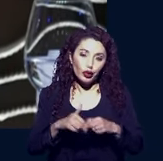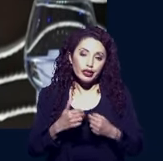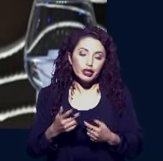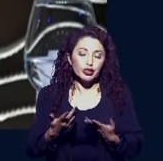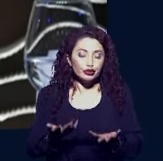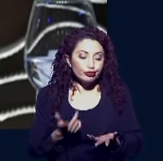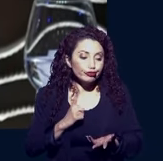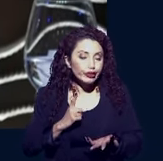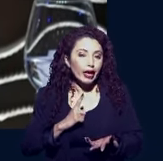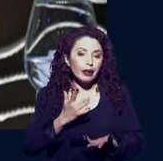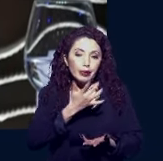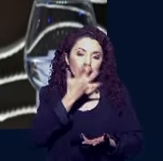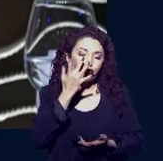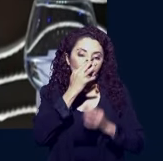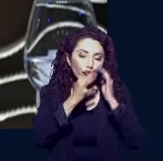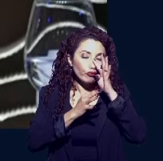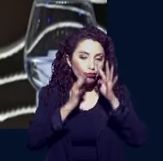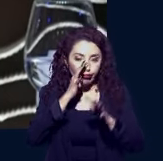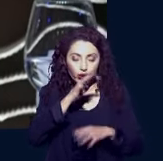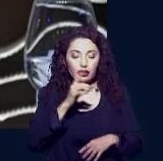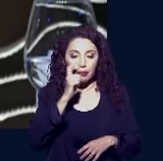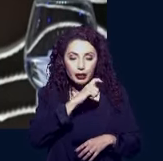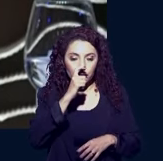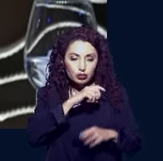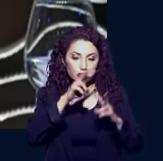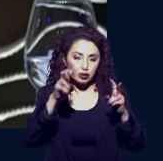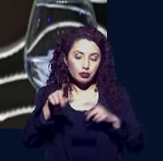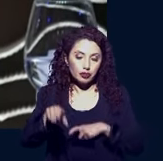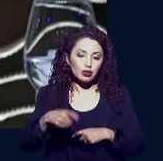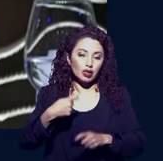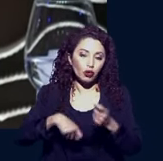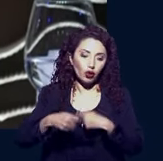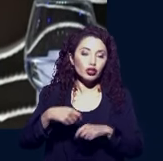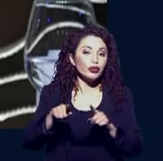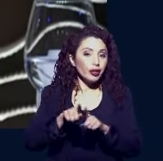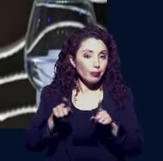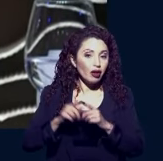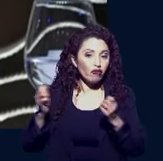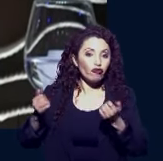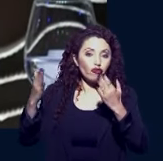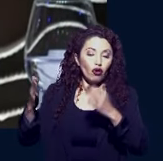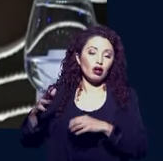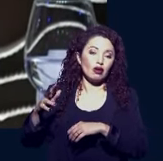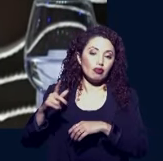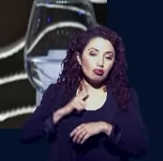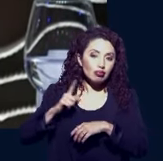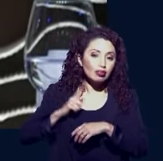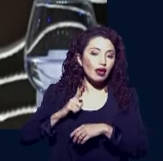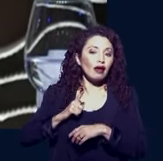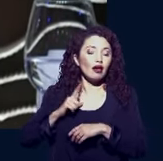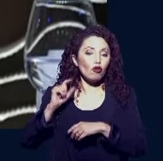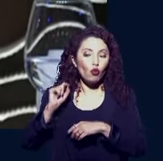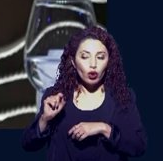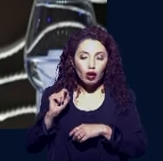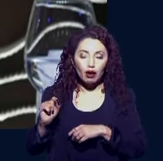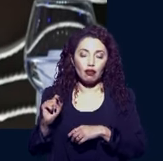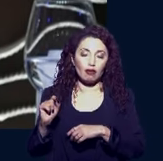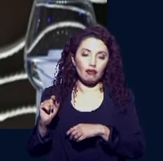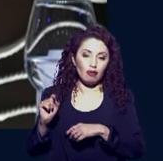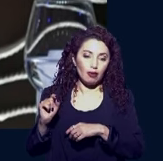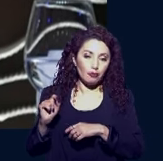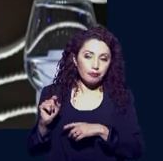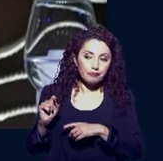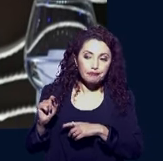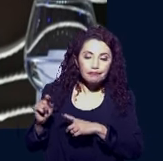agronegócio depois nós temos lá fora os nossos competidores por quê Porque o Brasil com todas as dificuldades que